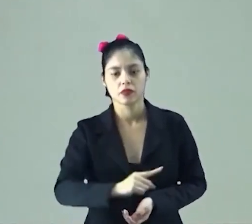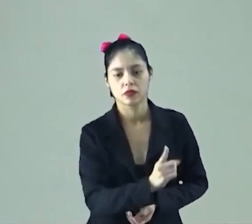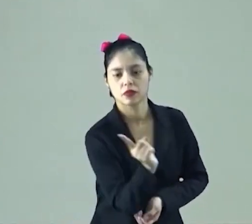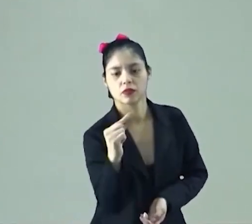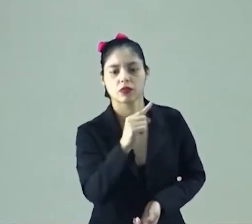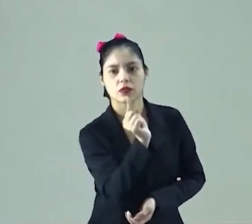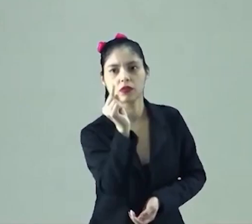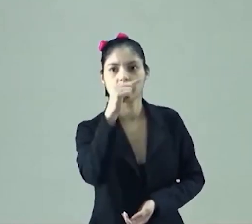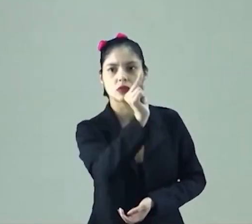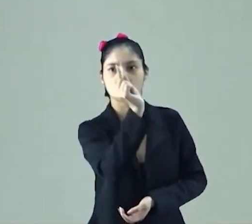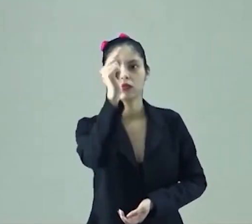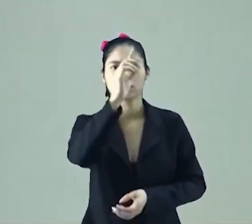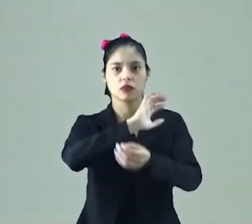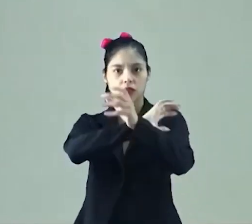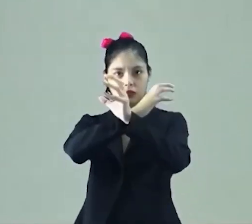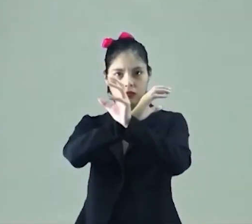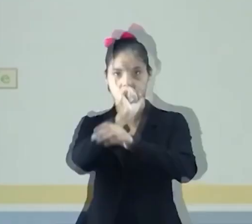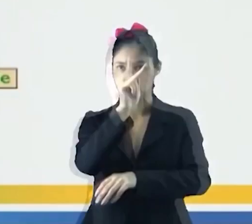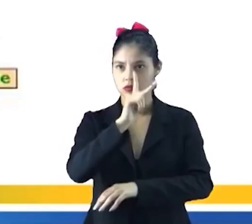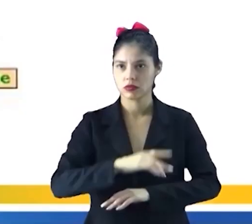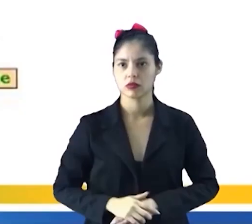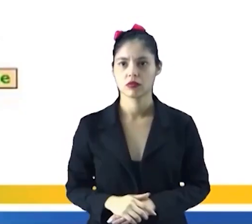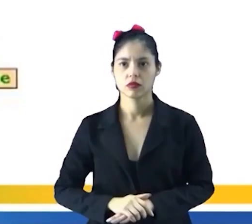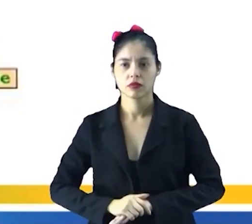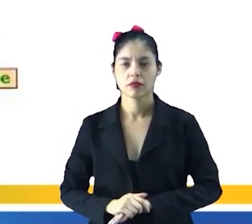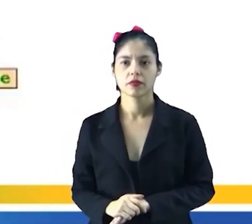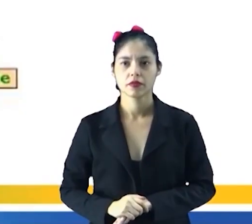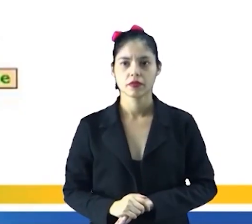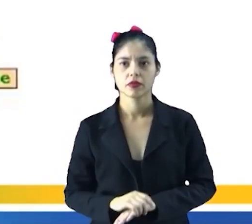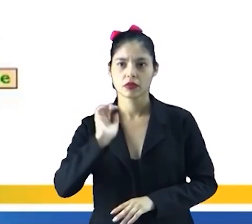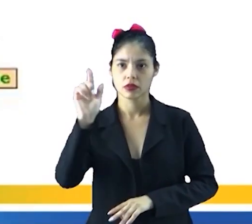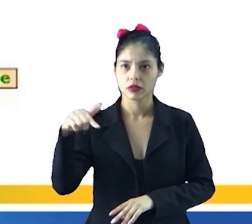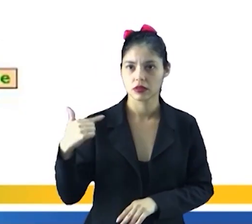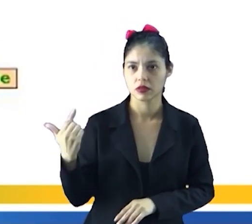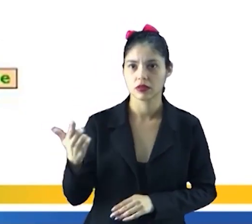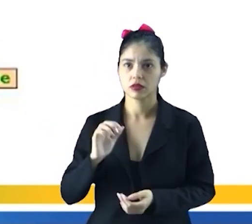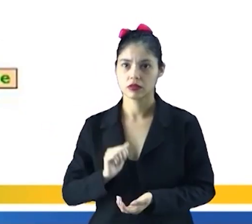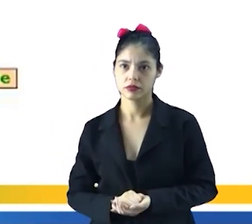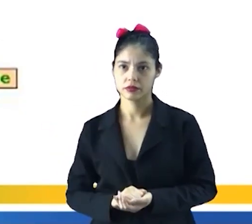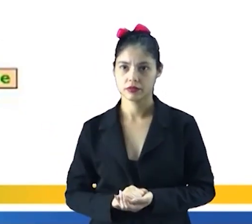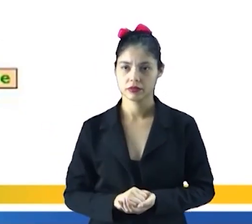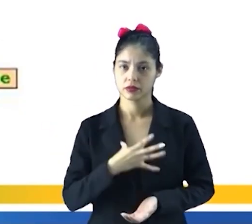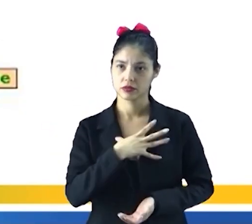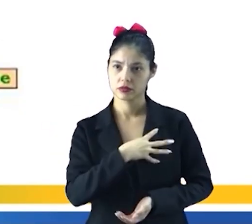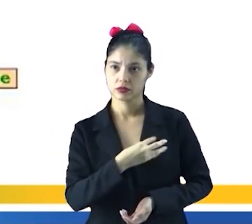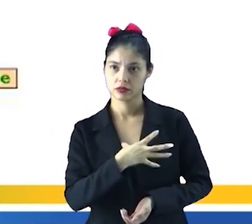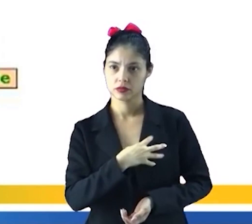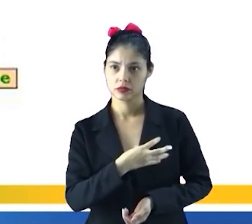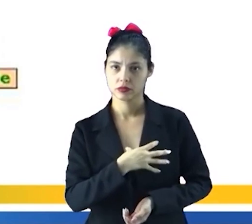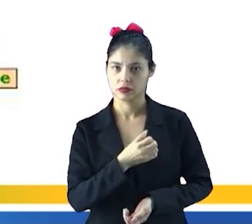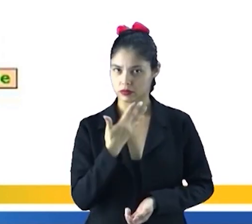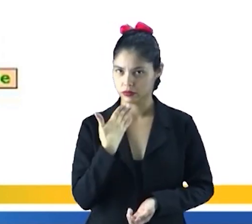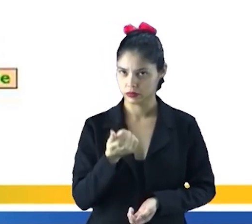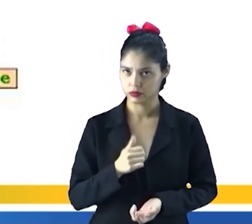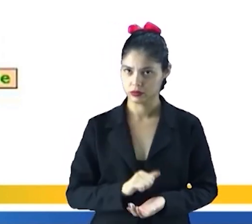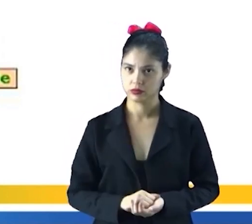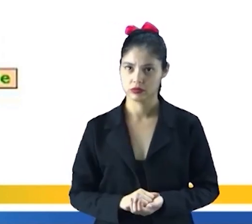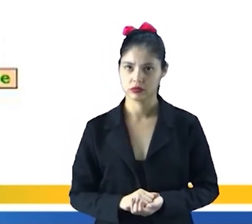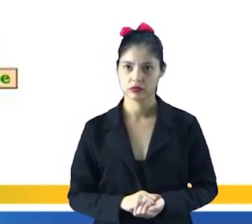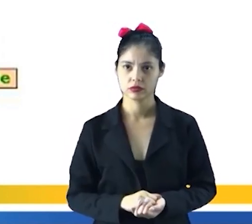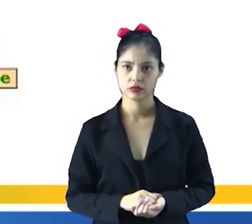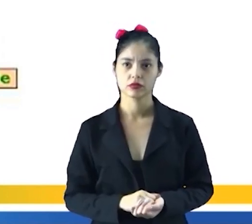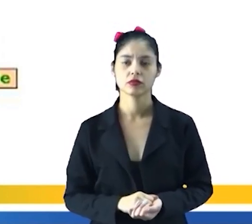caminhar-se dentro de um esqueleto, beleza? Aí depois a gente vem o que? Os mamíferos, tudo bem? Então,